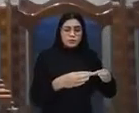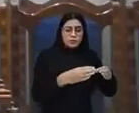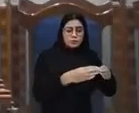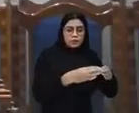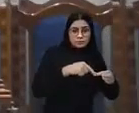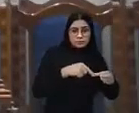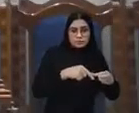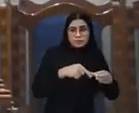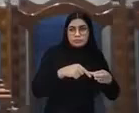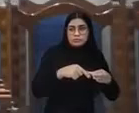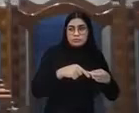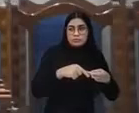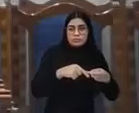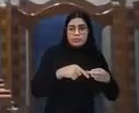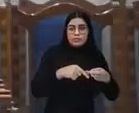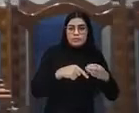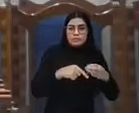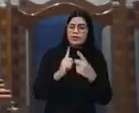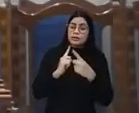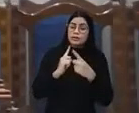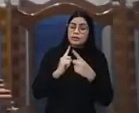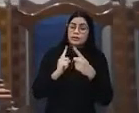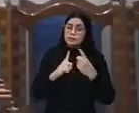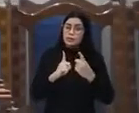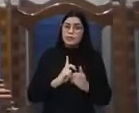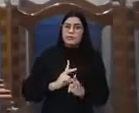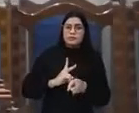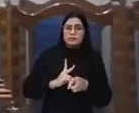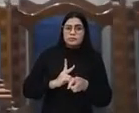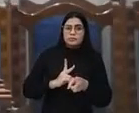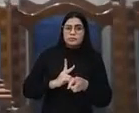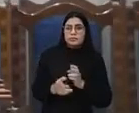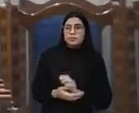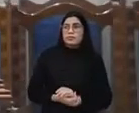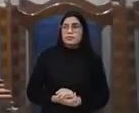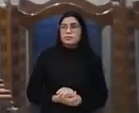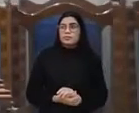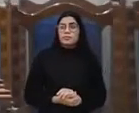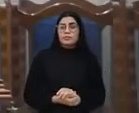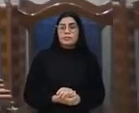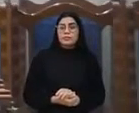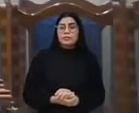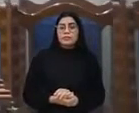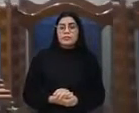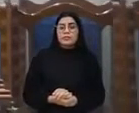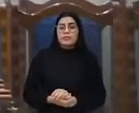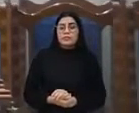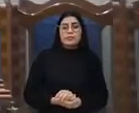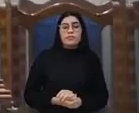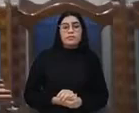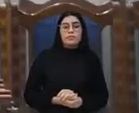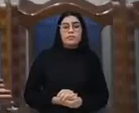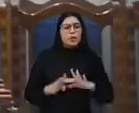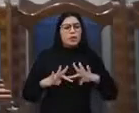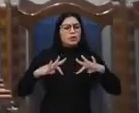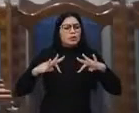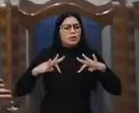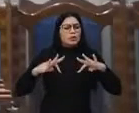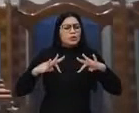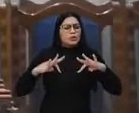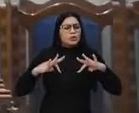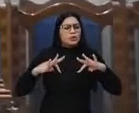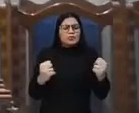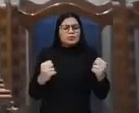das oratórias de que falavam os epicureus. Tudo eles levavam para o lado da